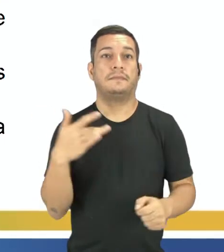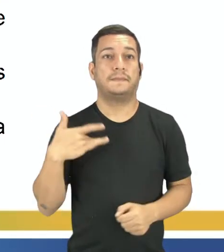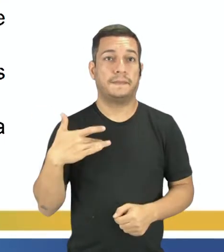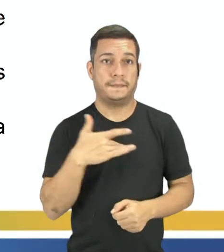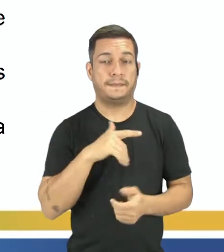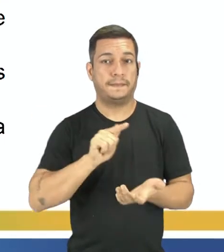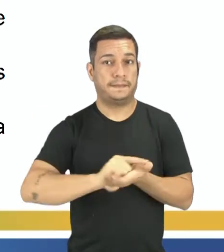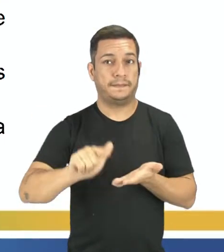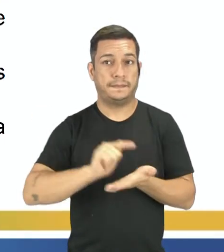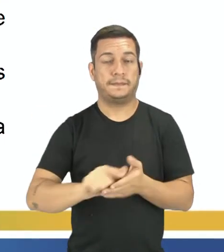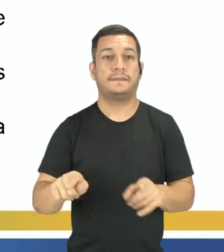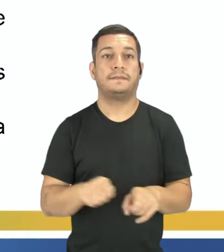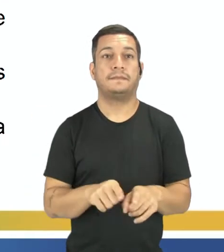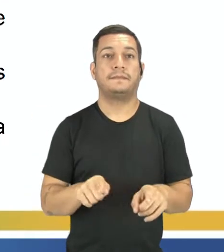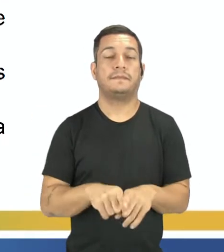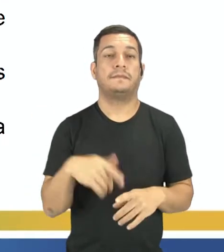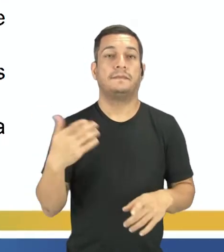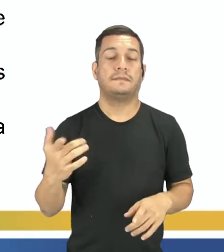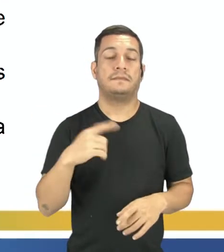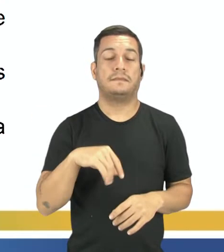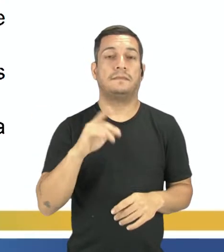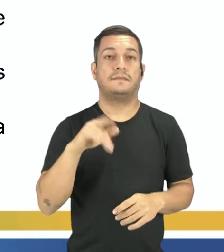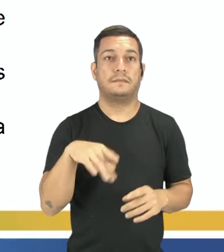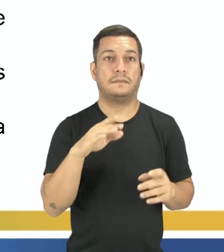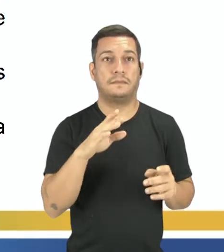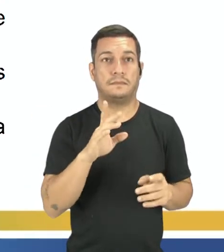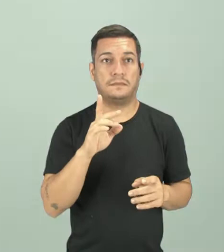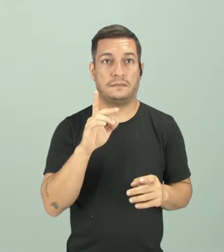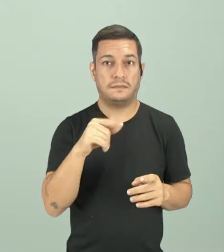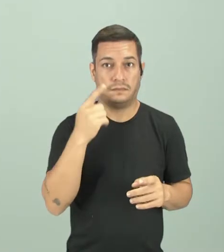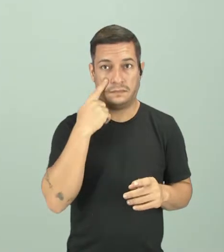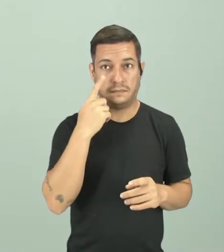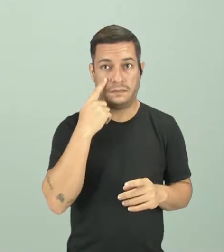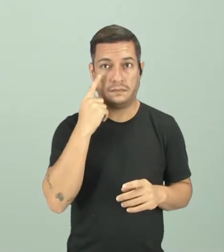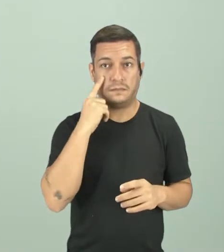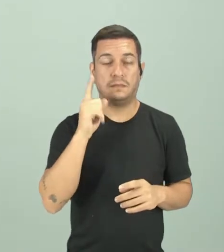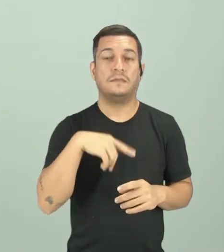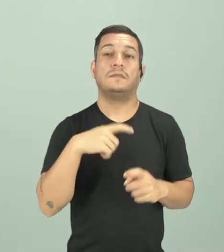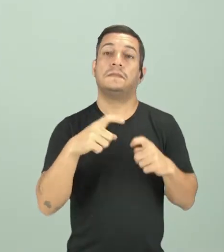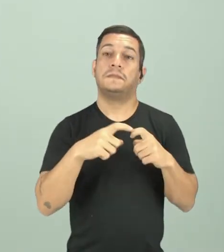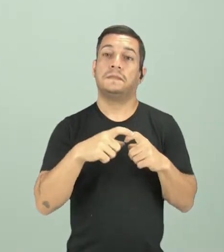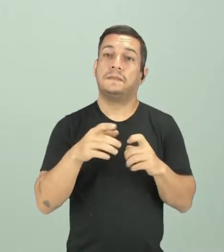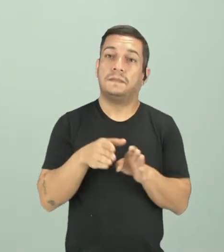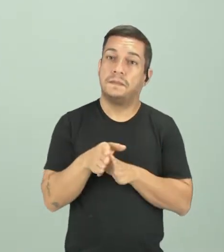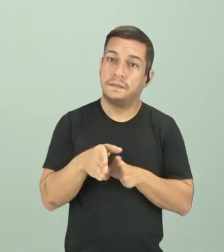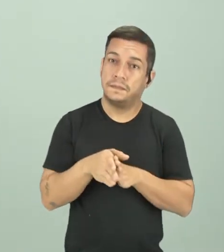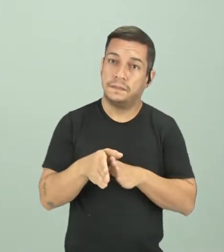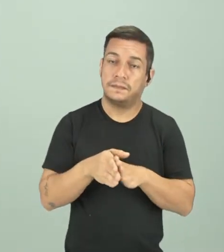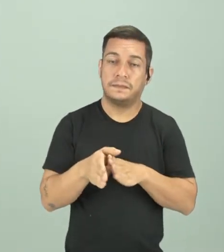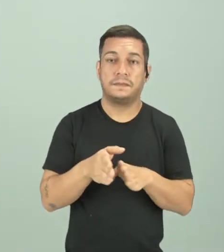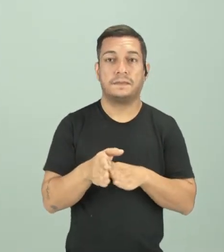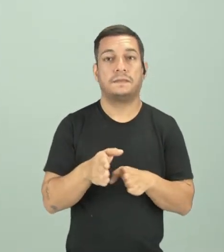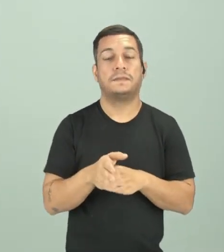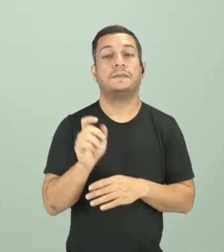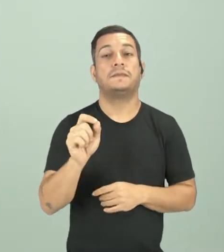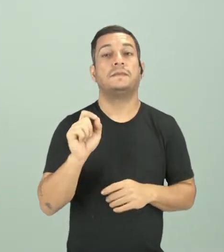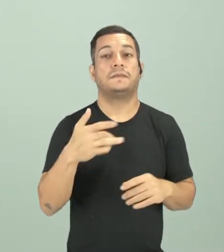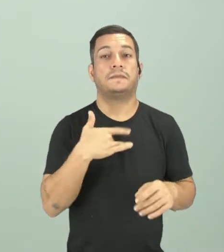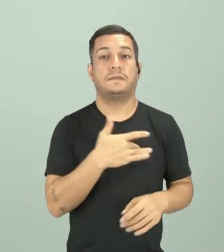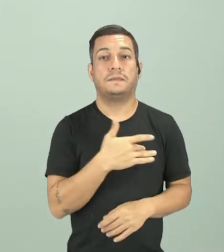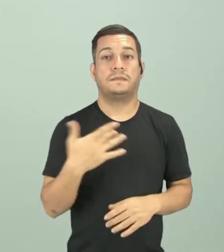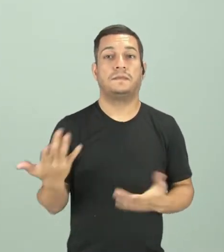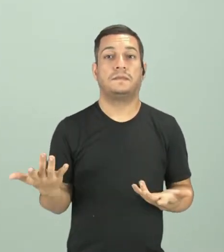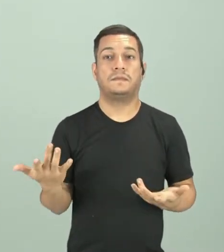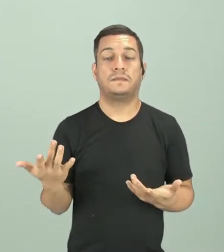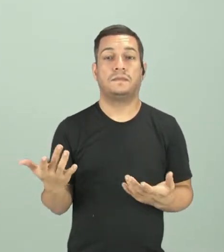e higiene. Essa tendência foi uma tendência onde os médicos eram quem orientava, para a questão de saúde,